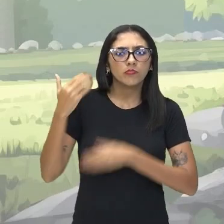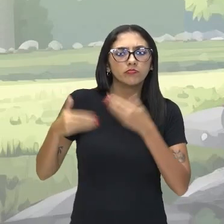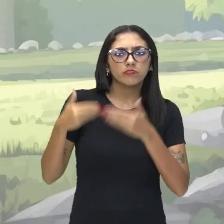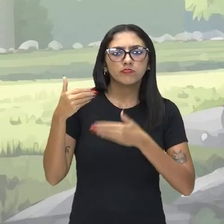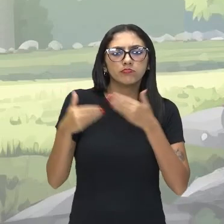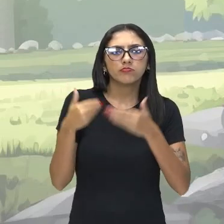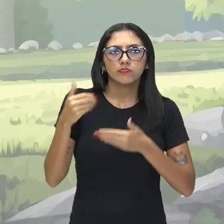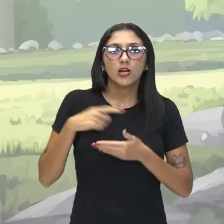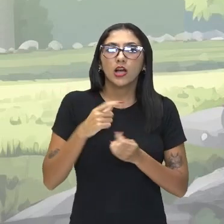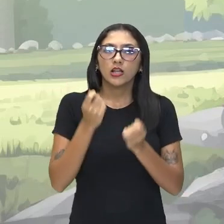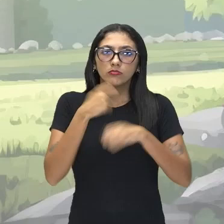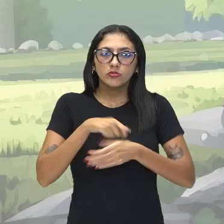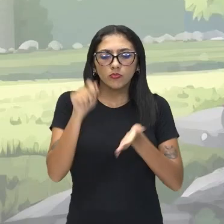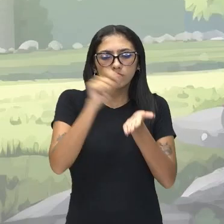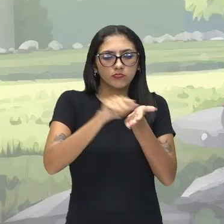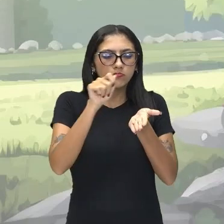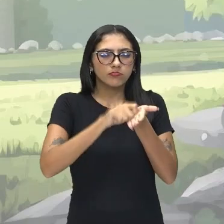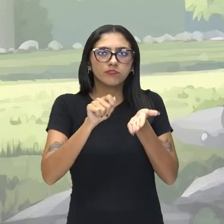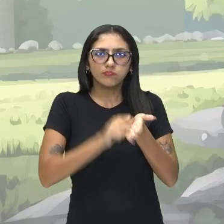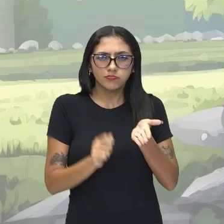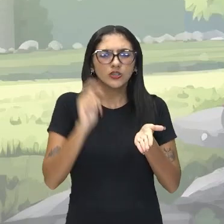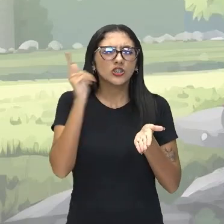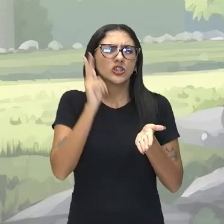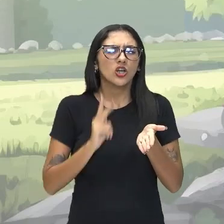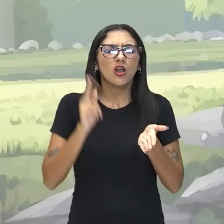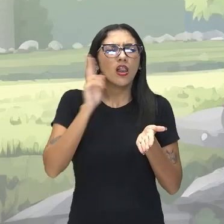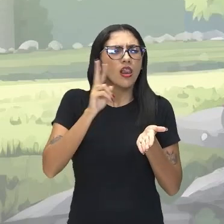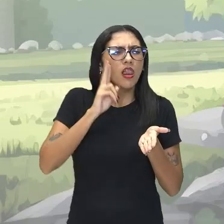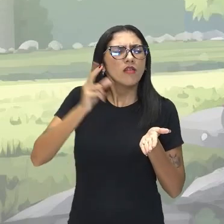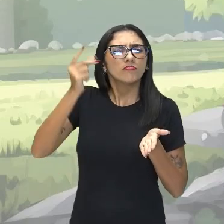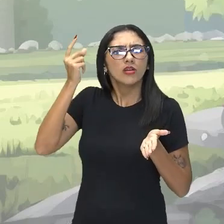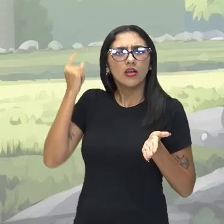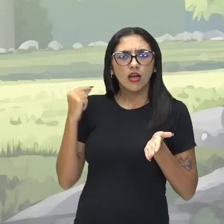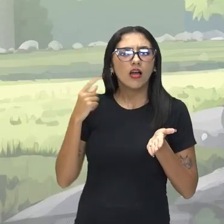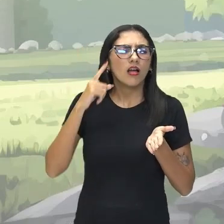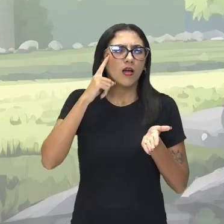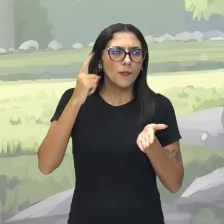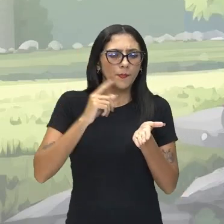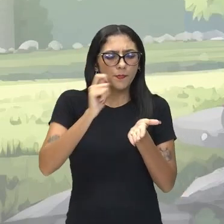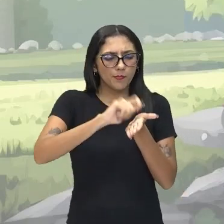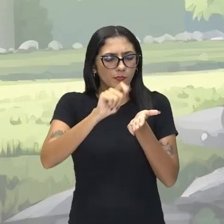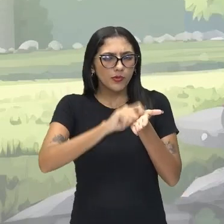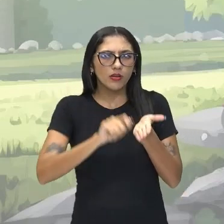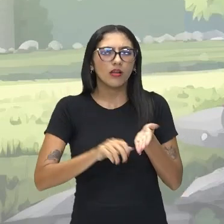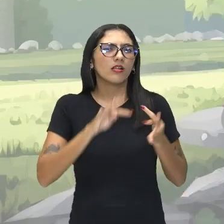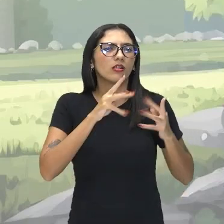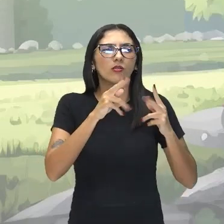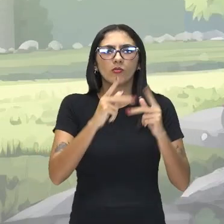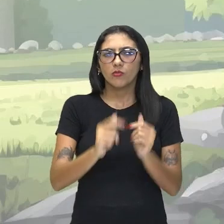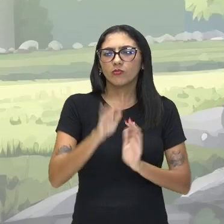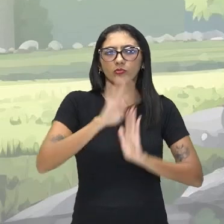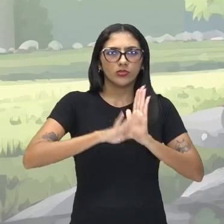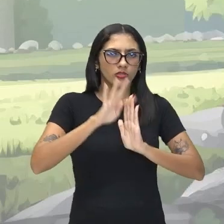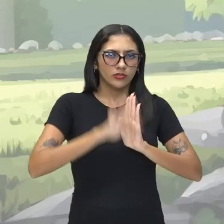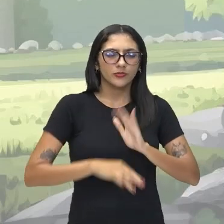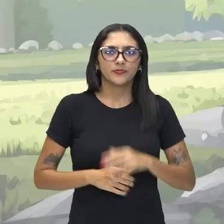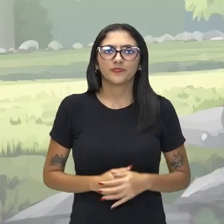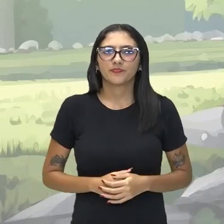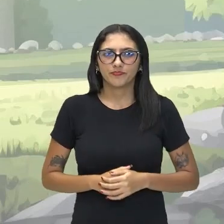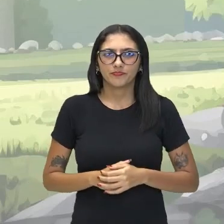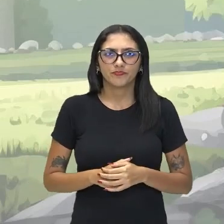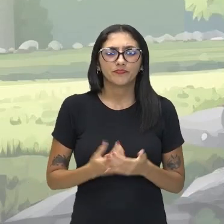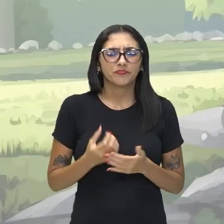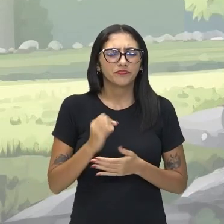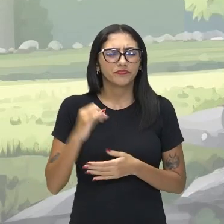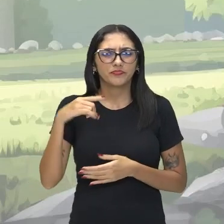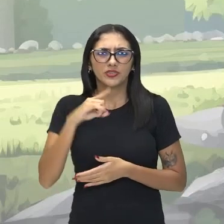o registro por escrito dessas histórias, né? Então, a gente vê muito isso, né? Quem aí já não ouviu